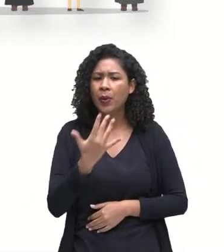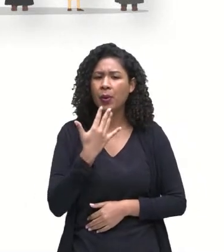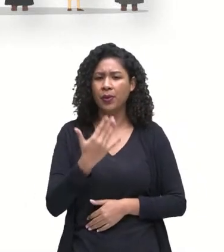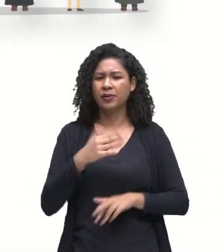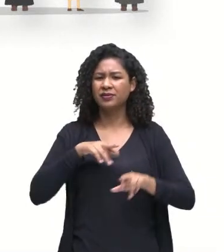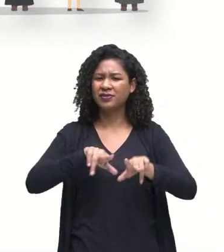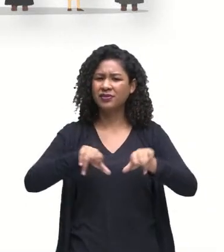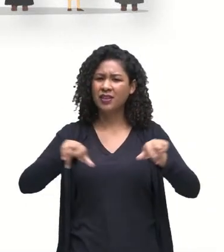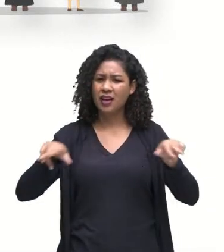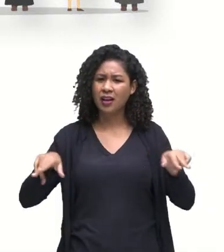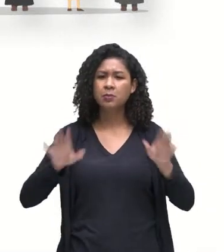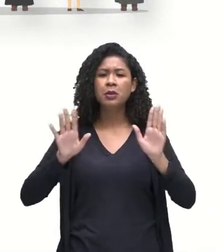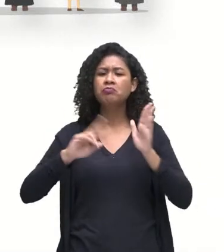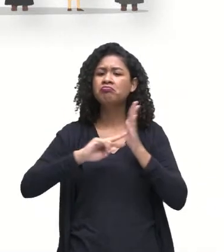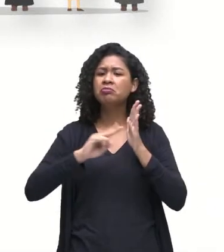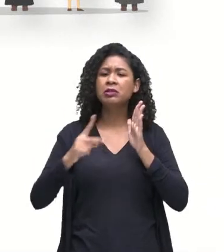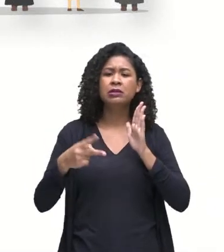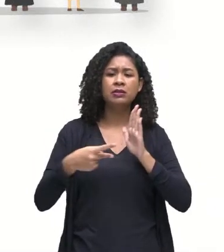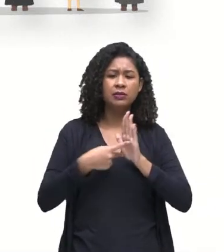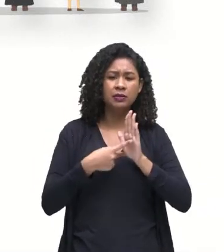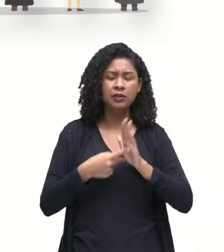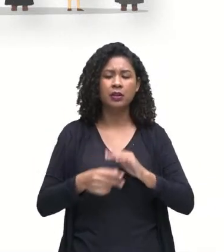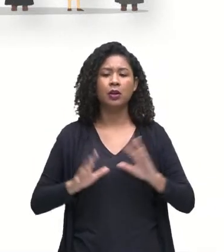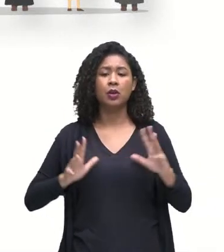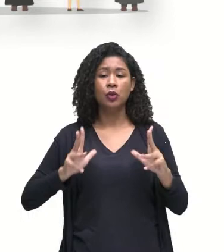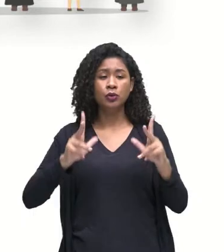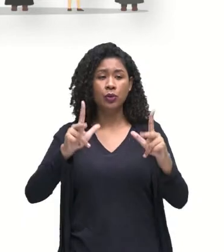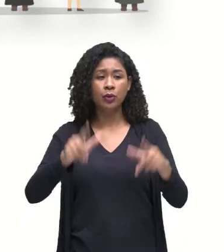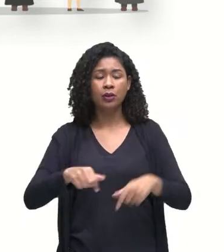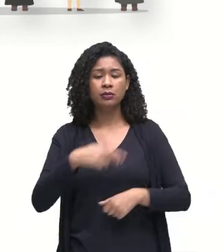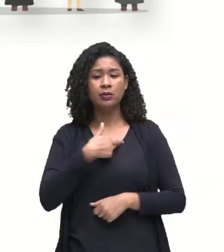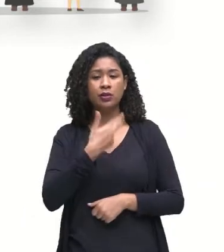Que todas as religiões,